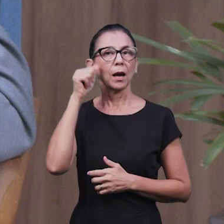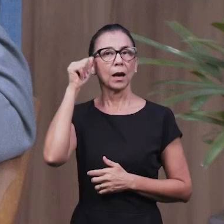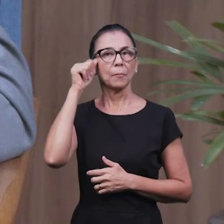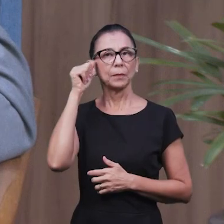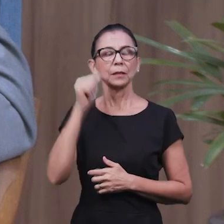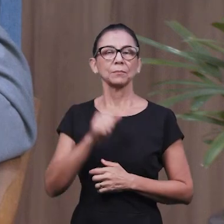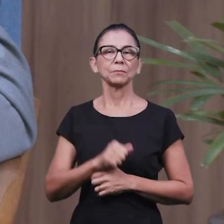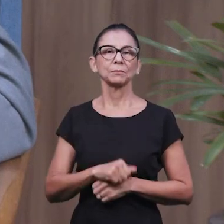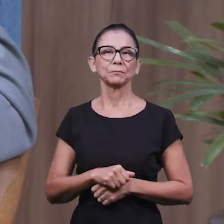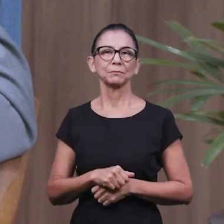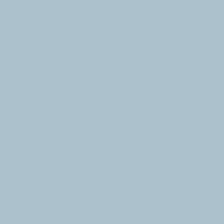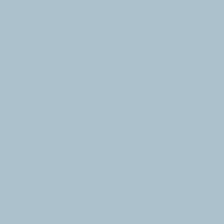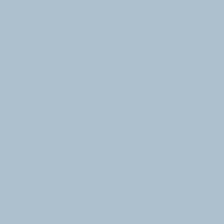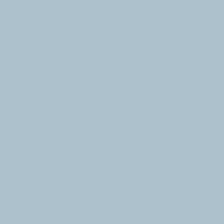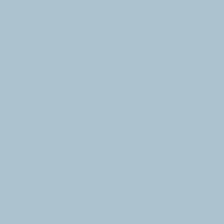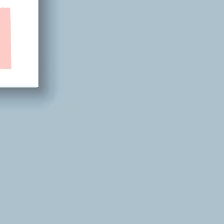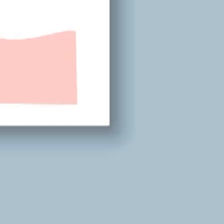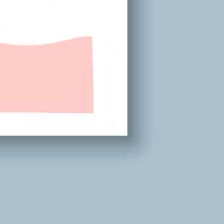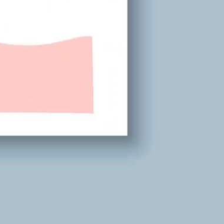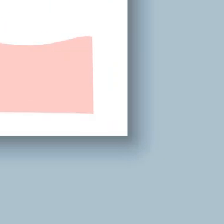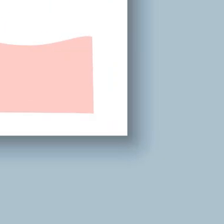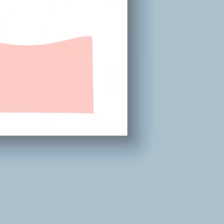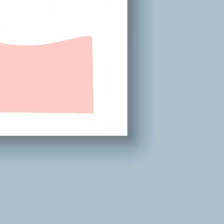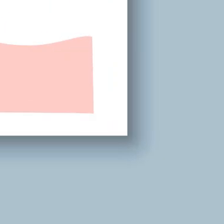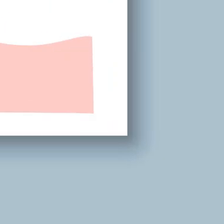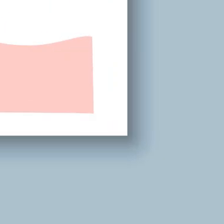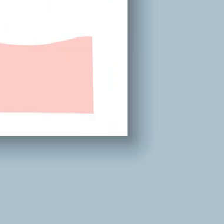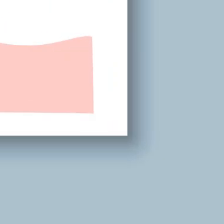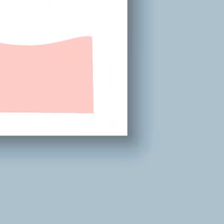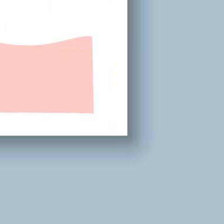quadro Acessibilidade.